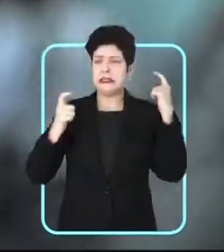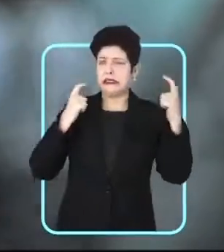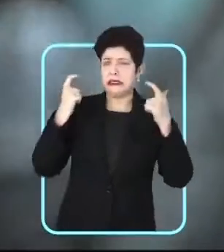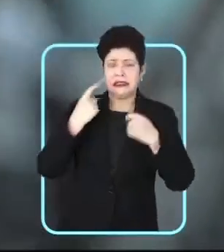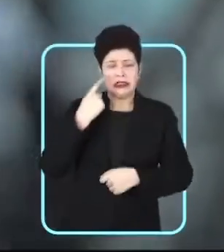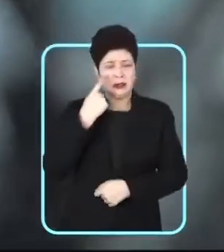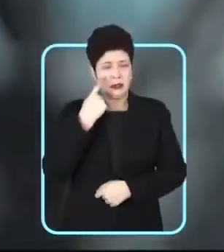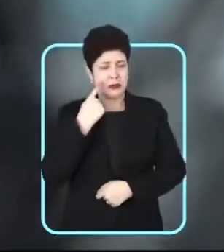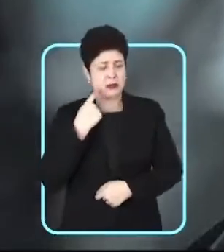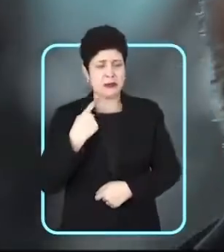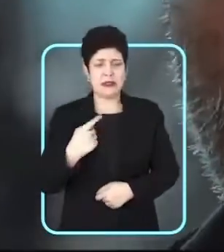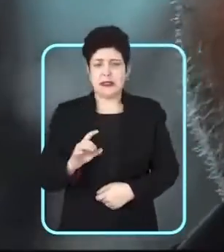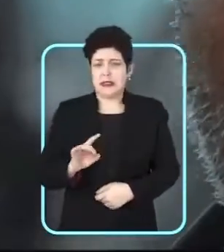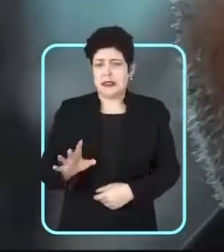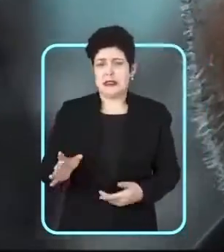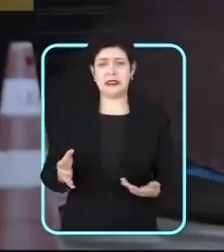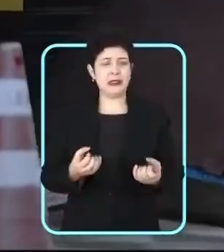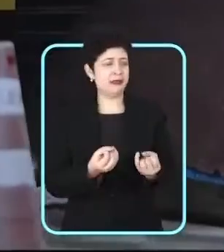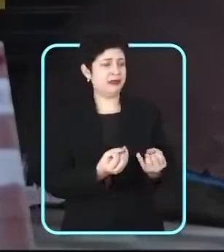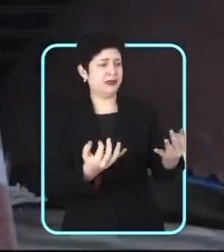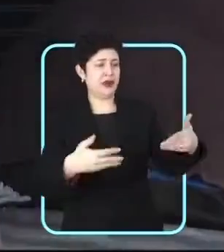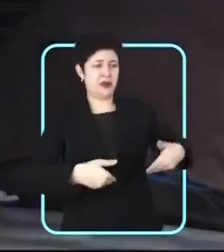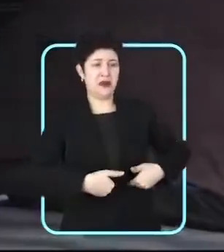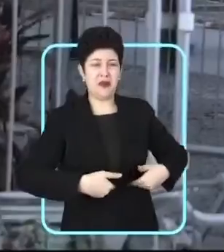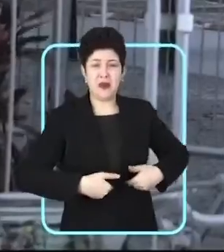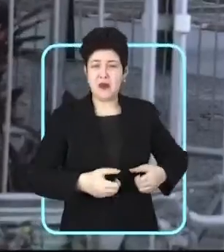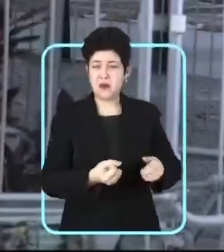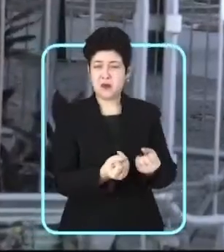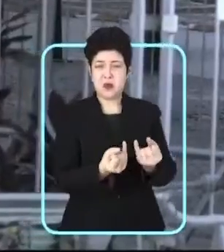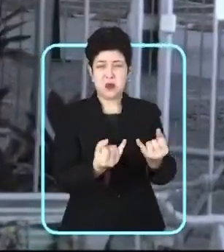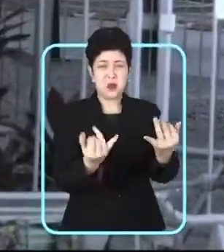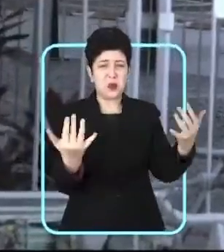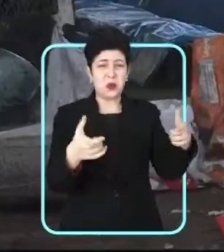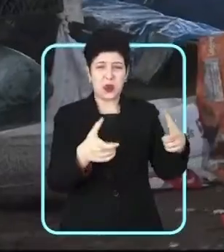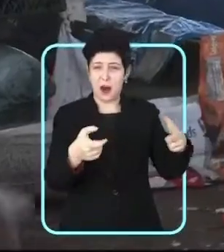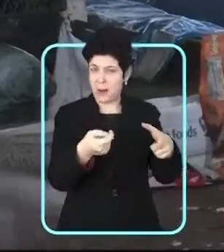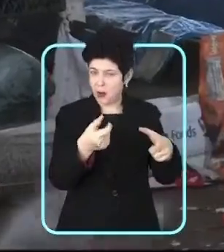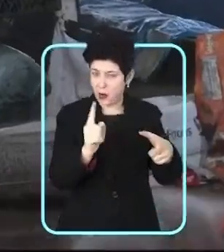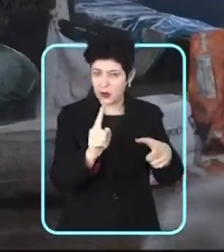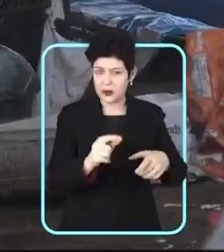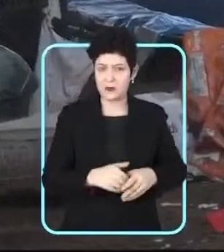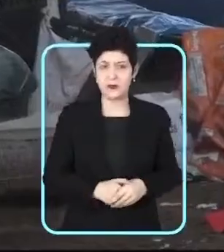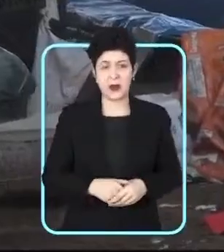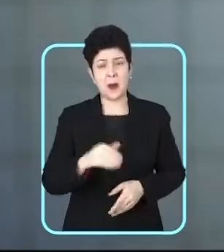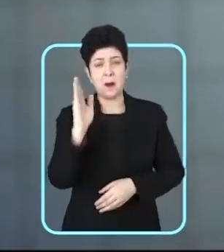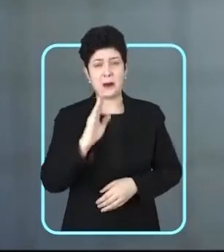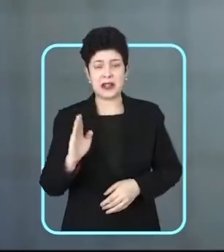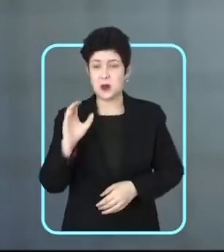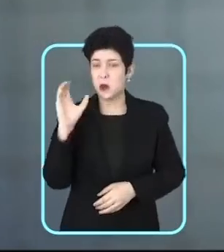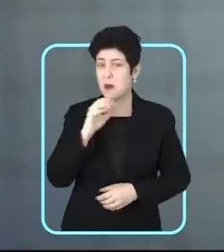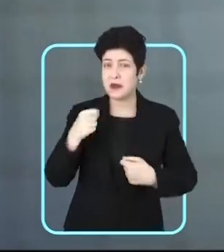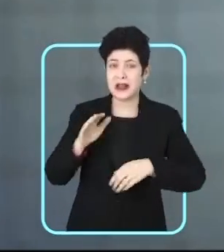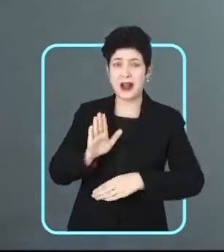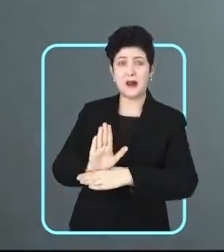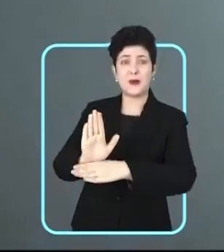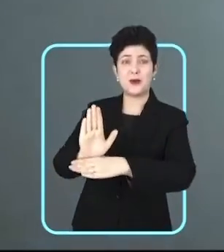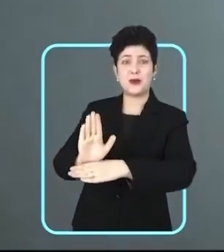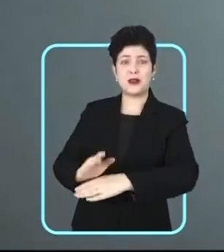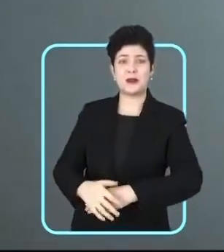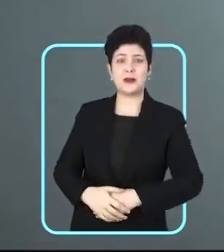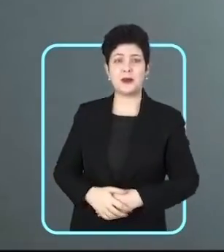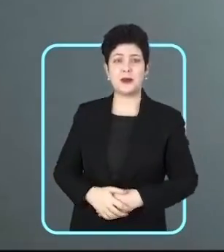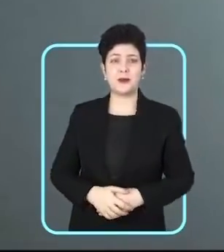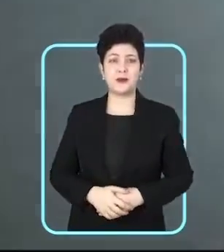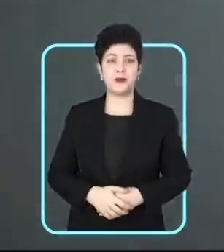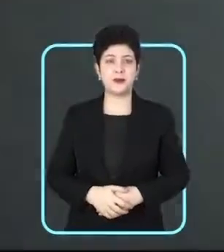nas pessoas, vontade de chorar. Só isso. Tem muita gente passando fome, é muita gente, não é pouca. Que o Brasil pede socorro, né?